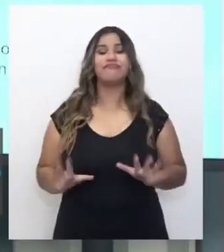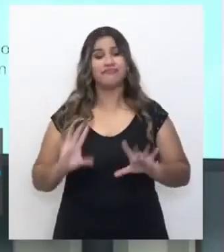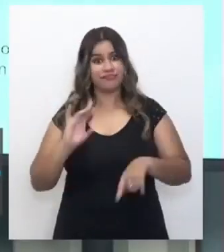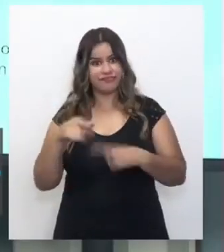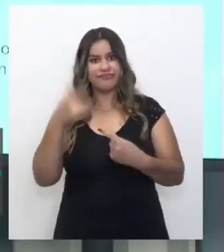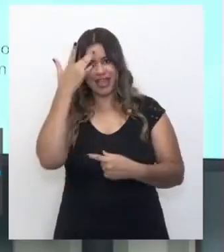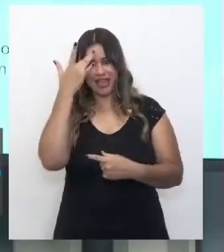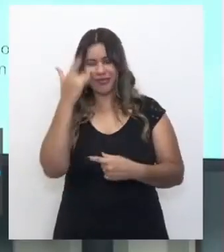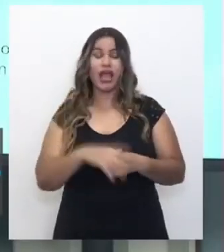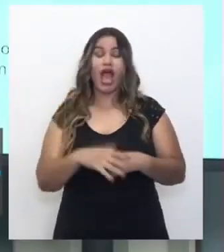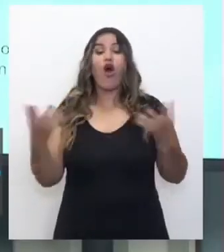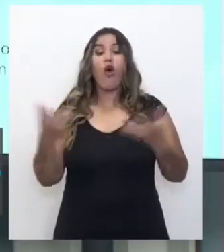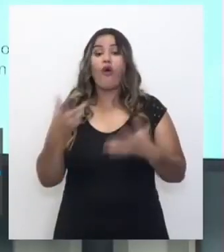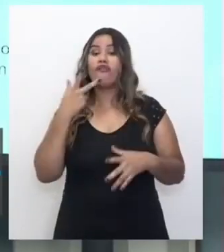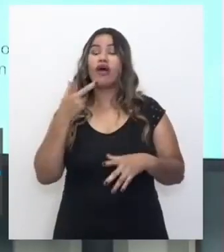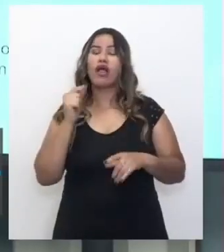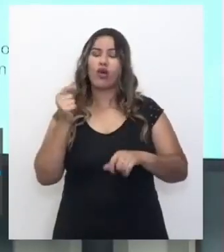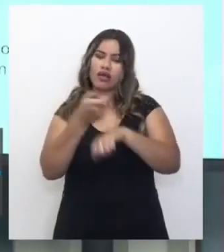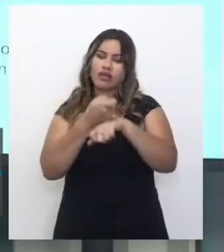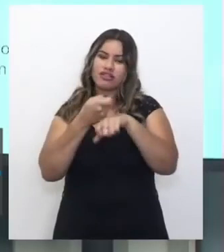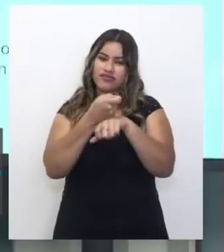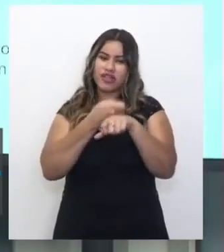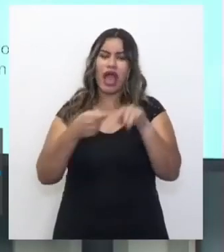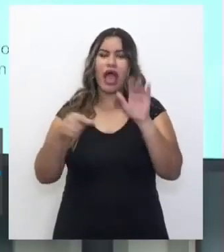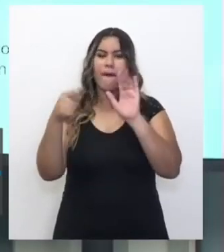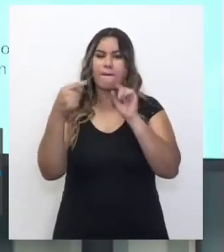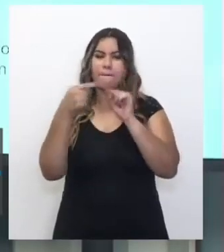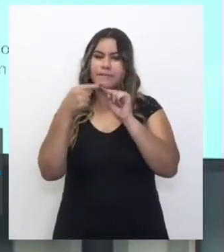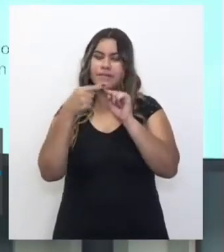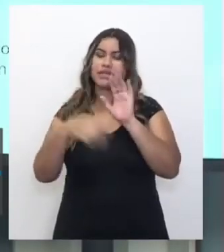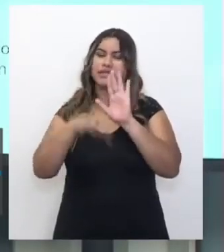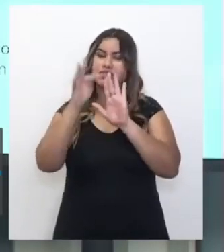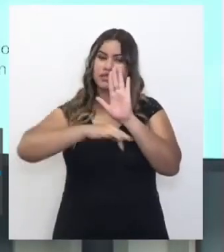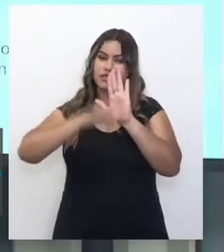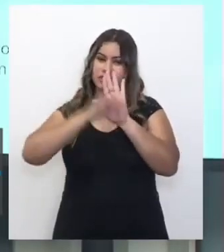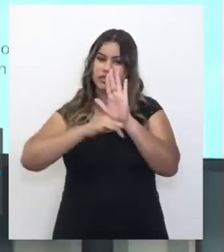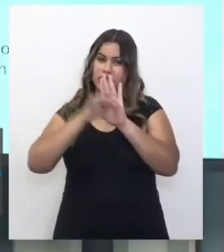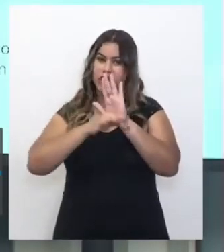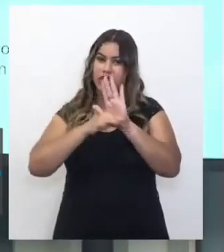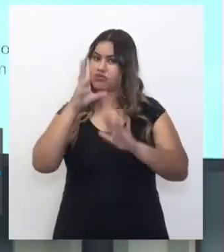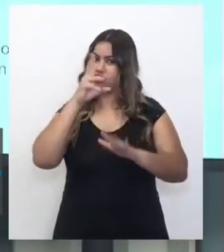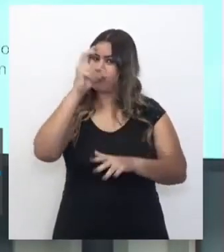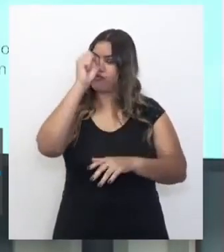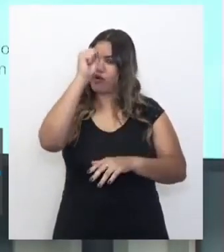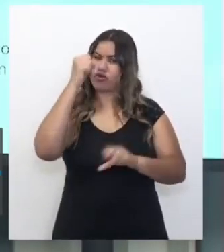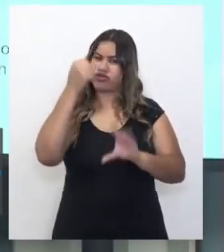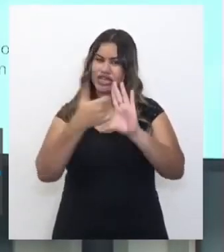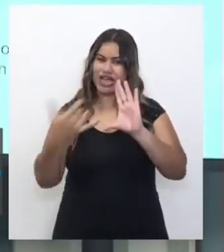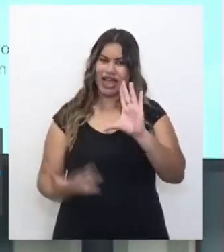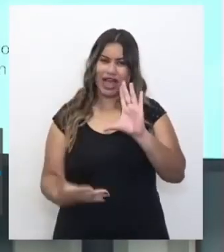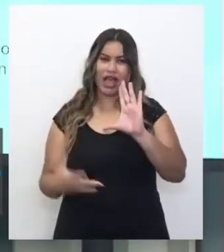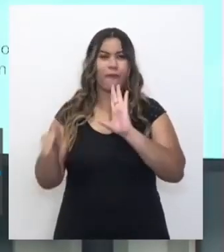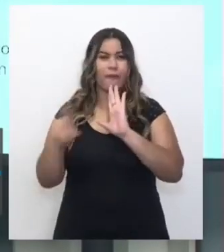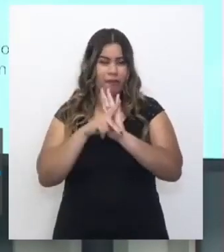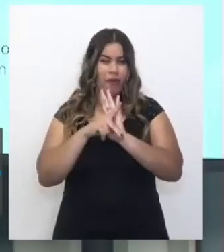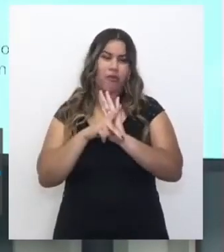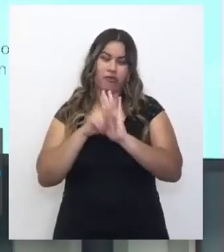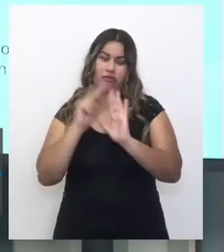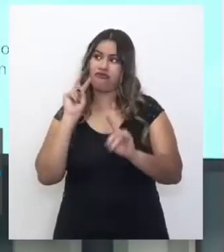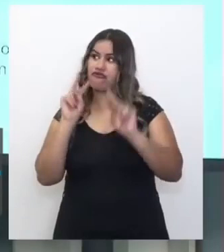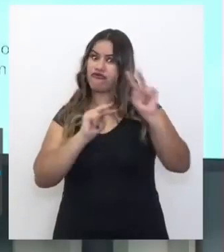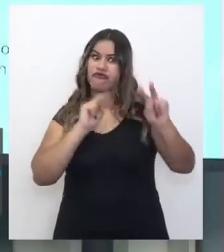uso dos adjetivos em textos que têm a predominância da descrição. Ou seja, como caracterizar aquilo que a gente vê, né?